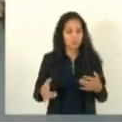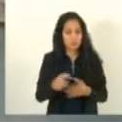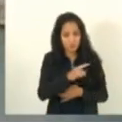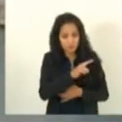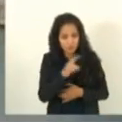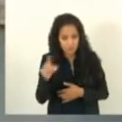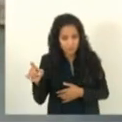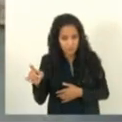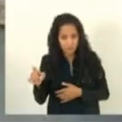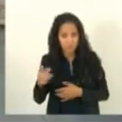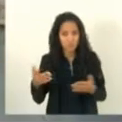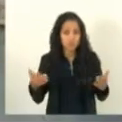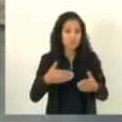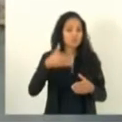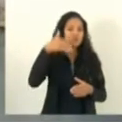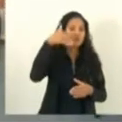daqui,